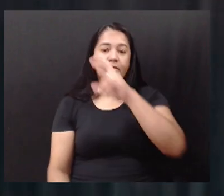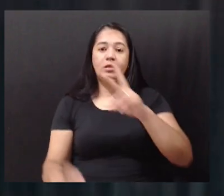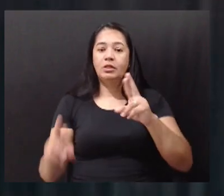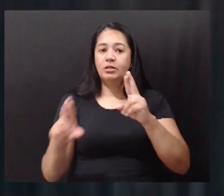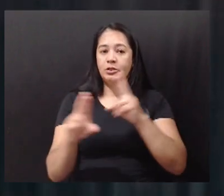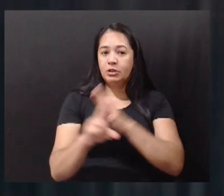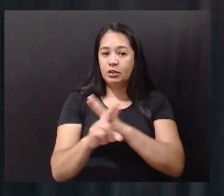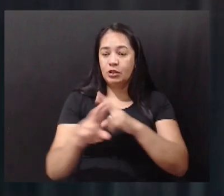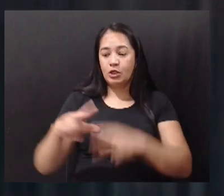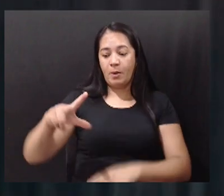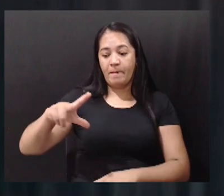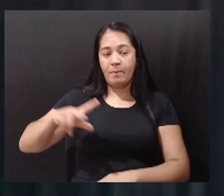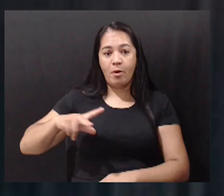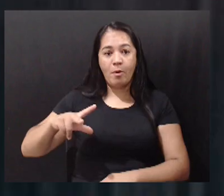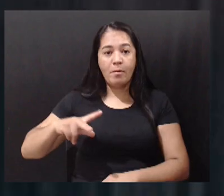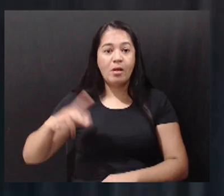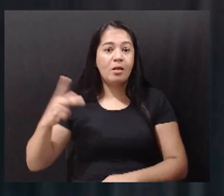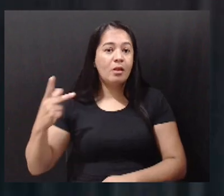conta disso,